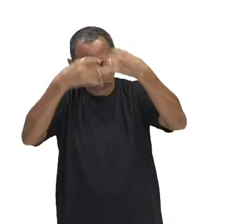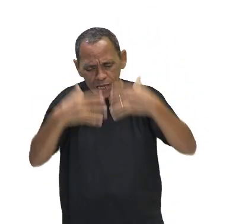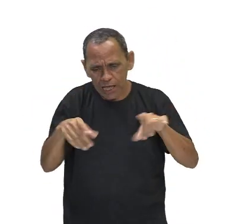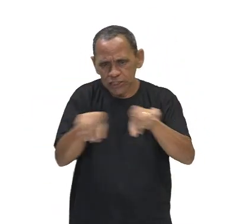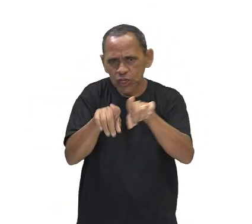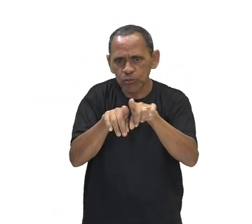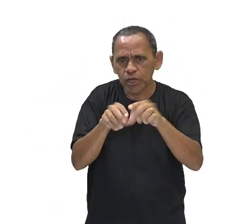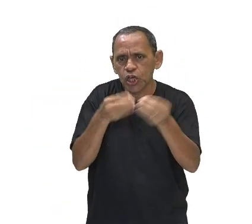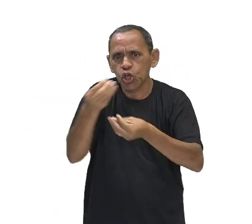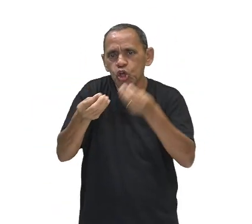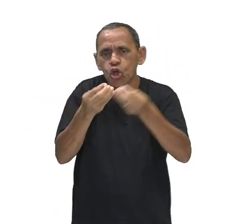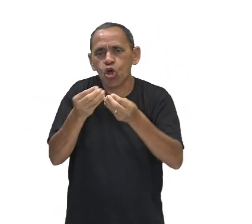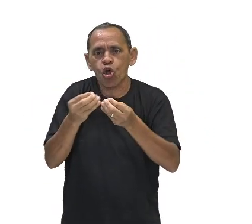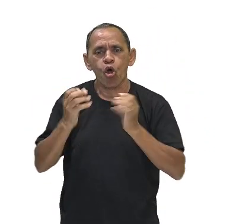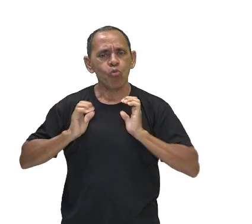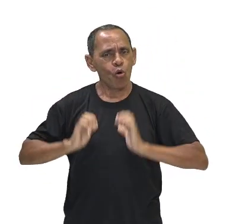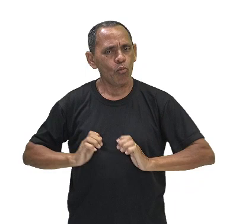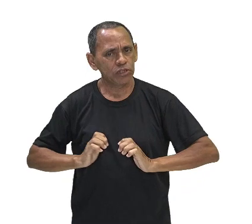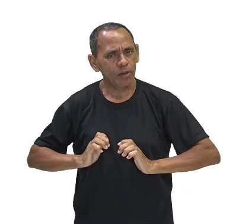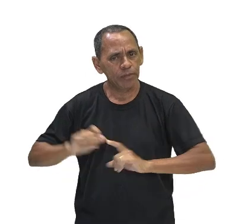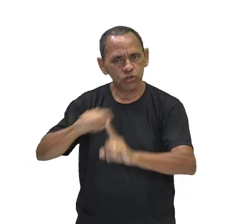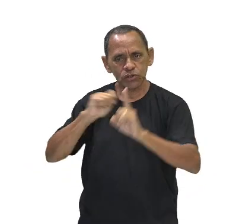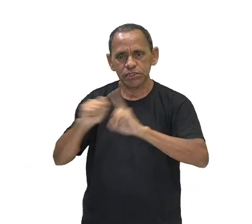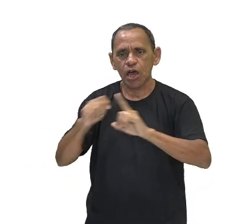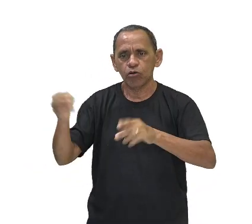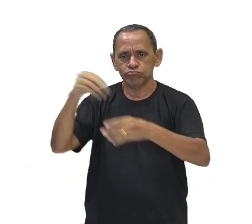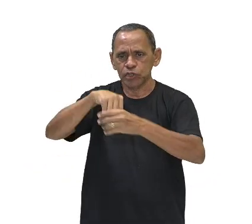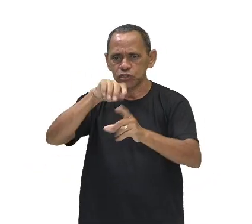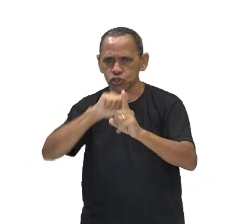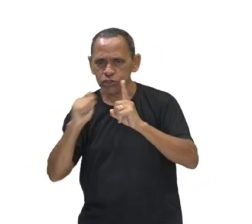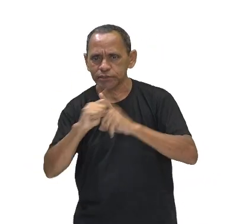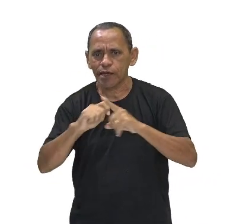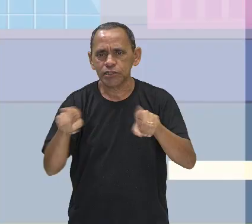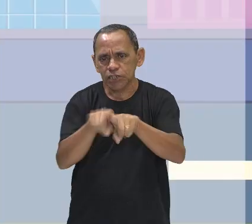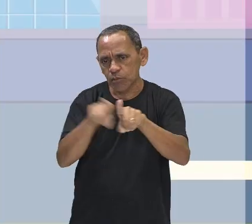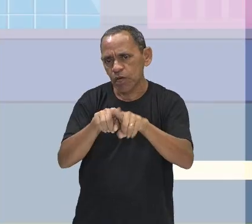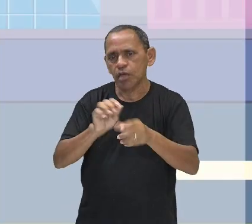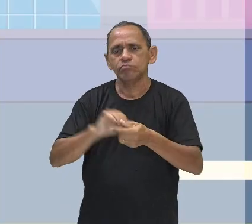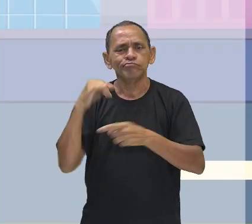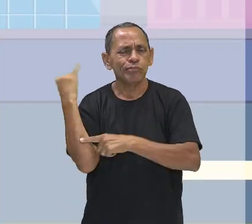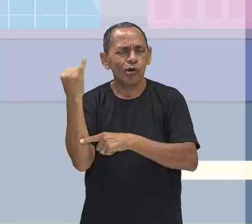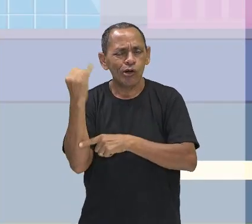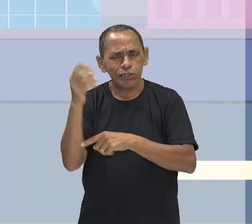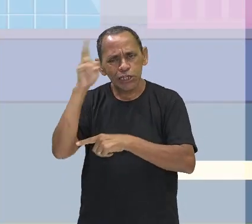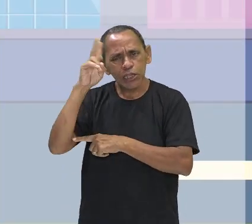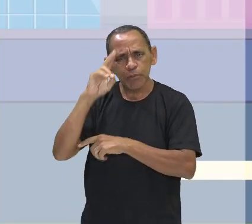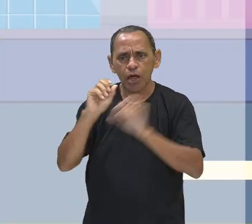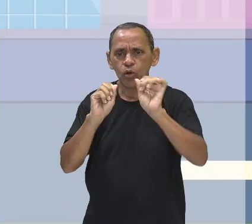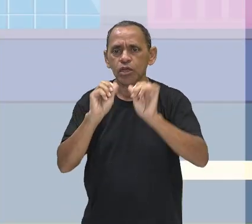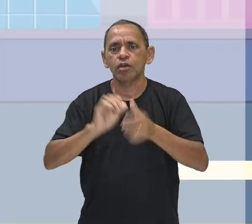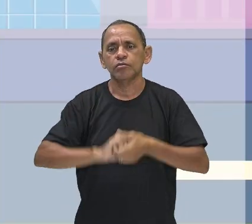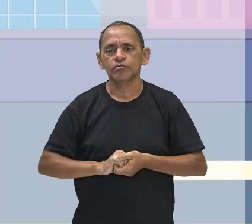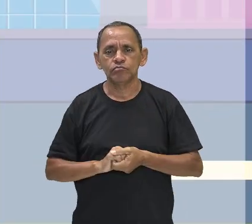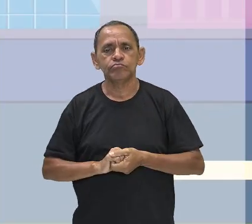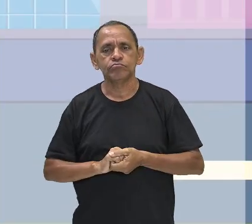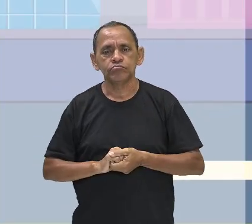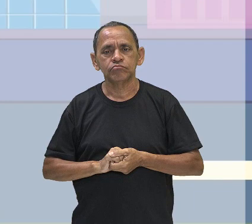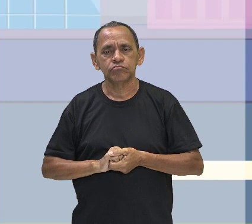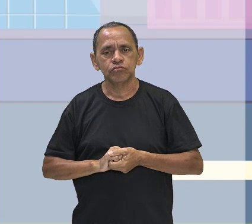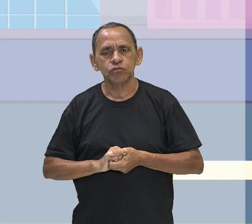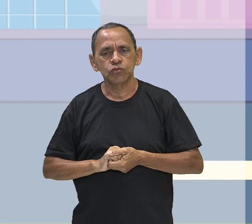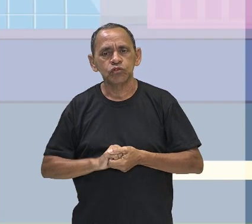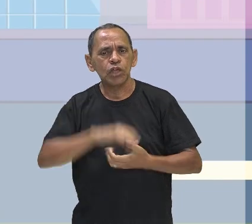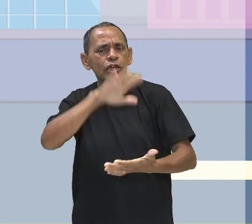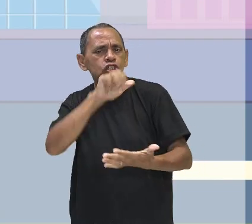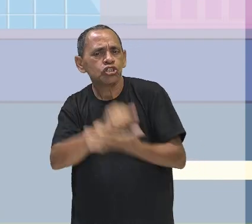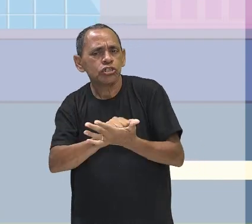do comportamento social. É bem importante relembrar e deixar fixado que a